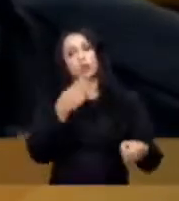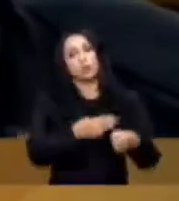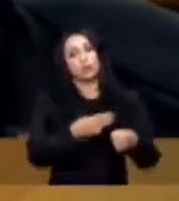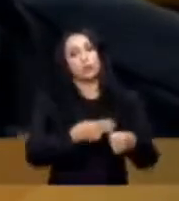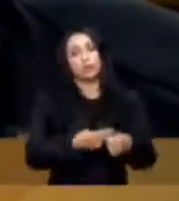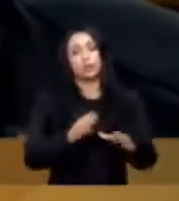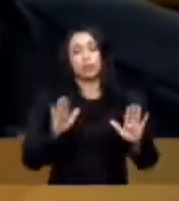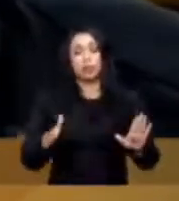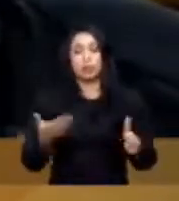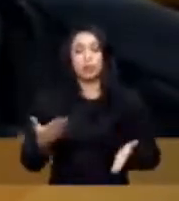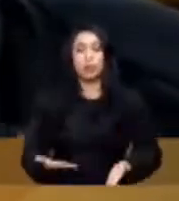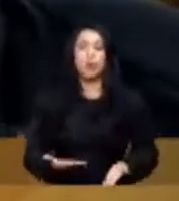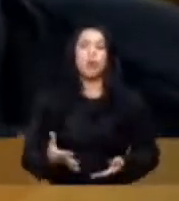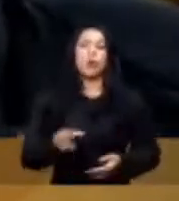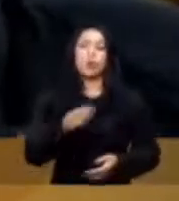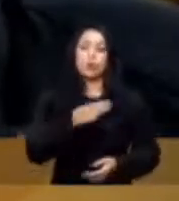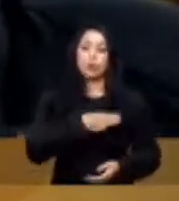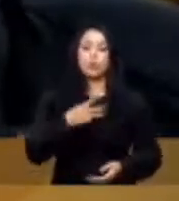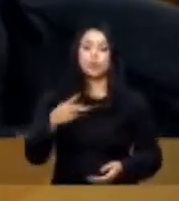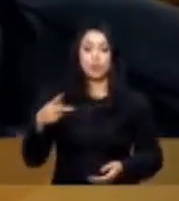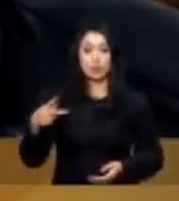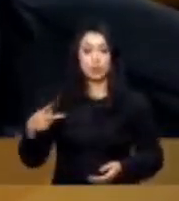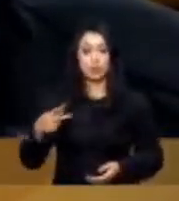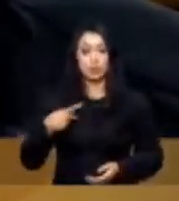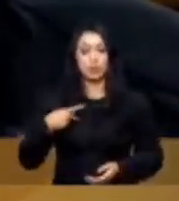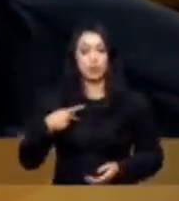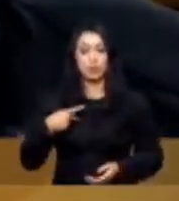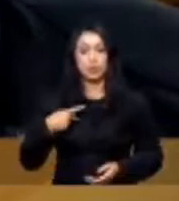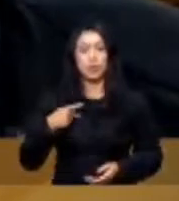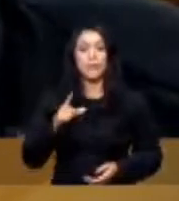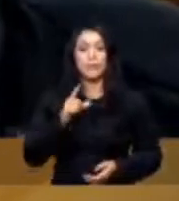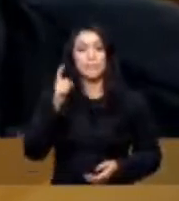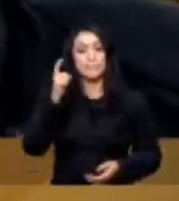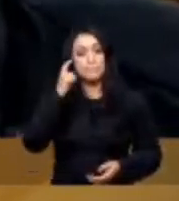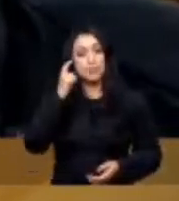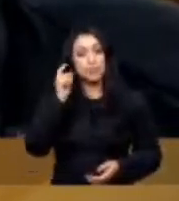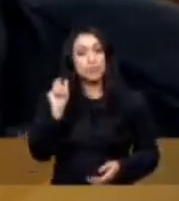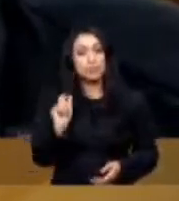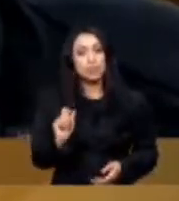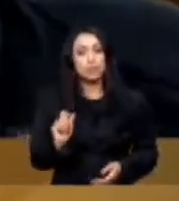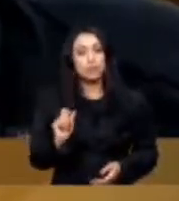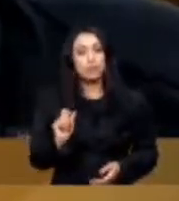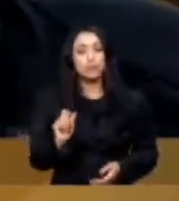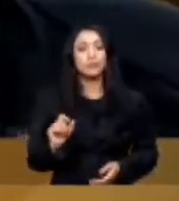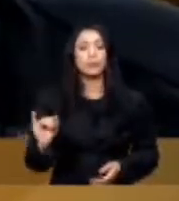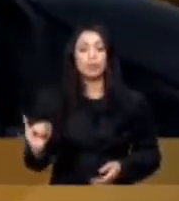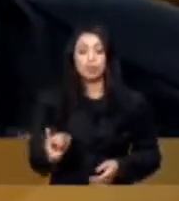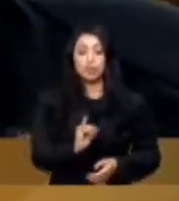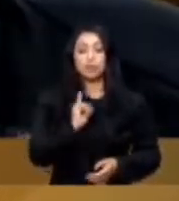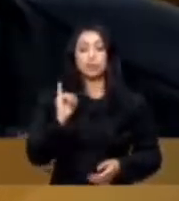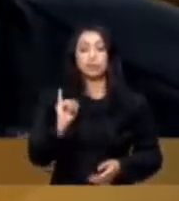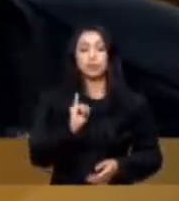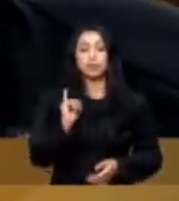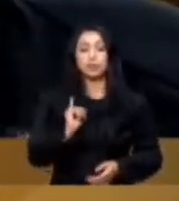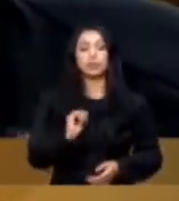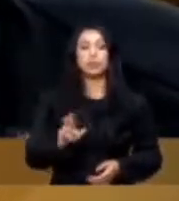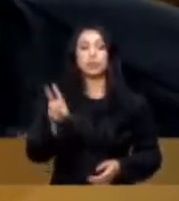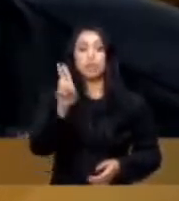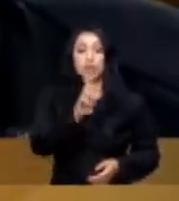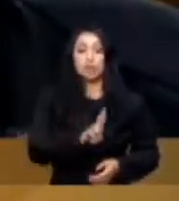Ministério Público, assaz inteligente a ideia de racionalização da utilização